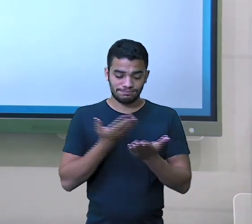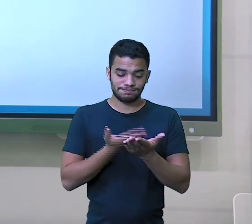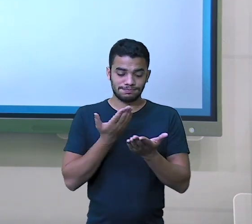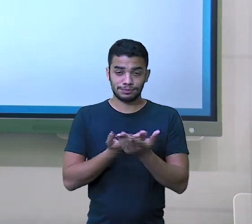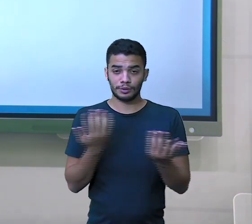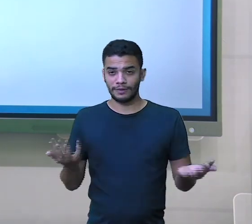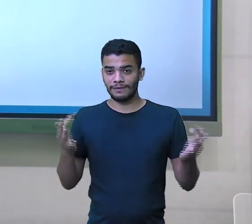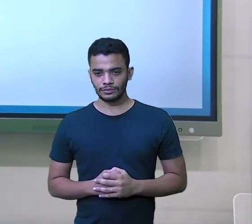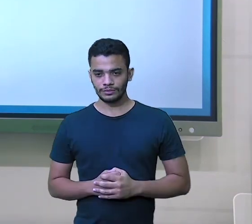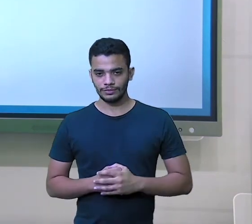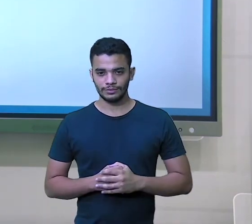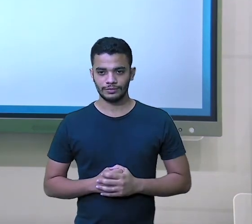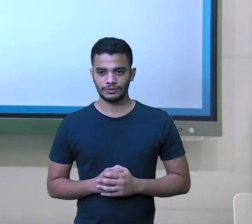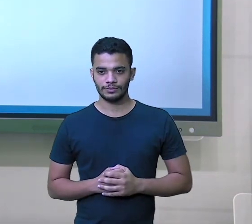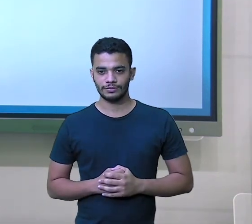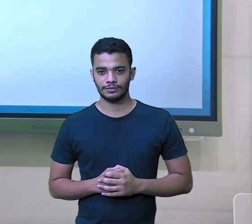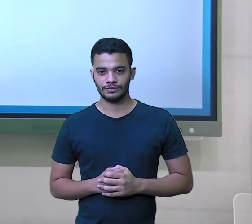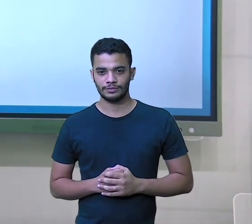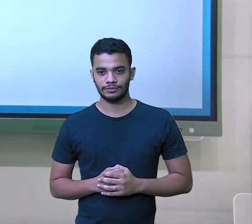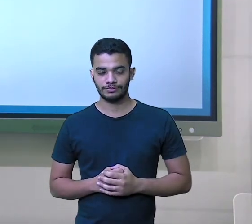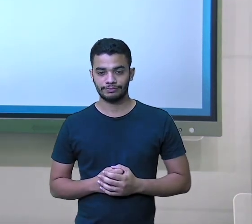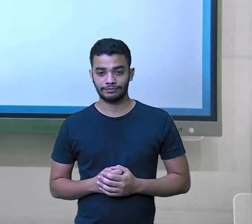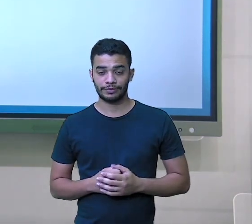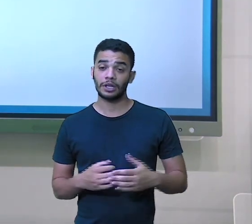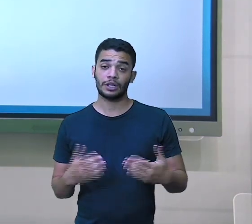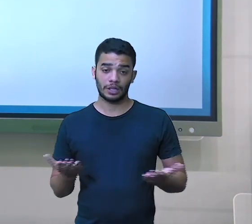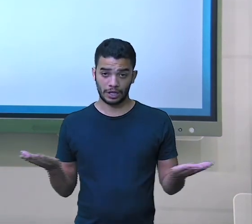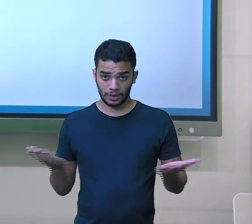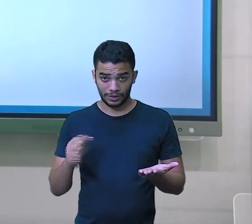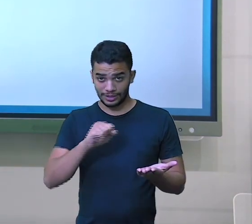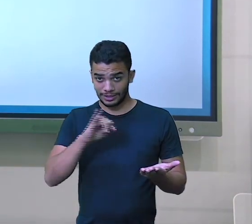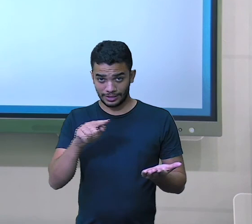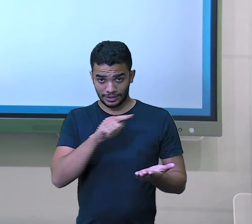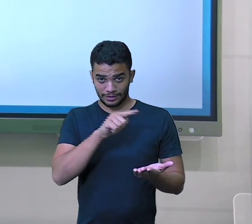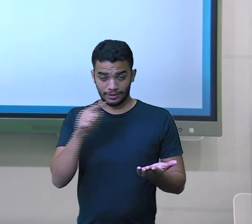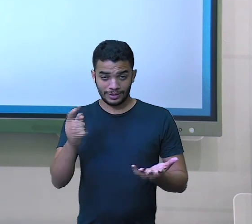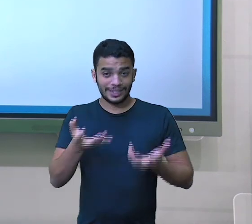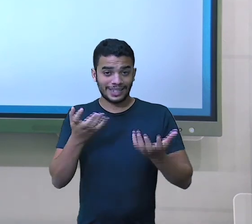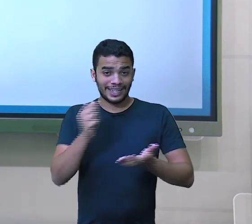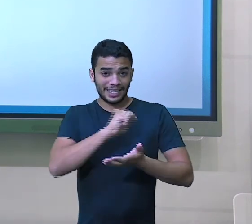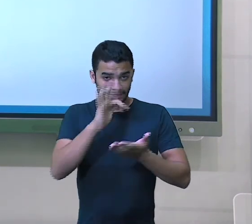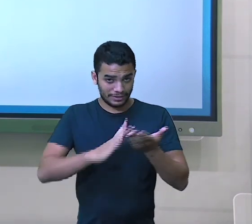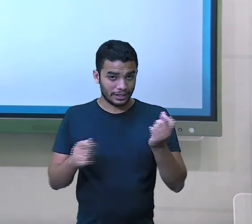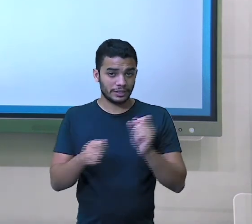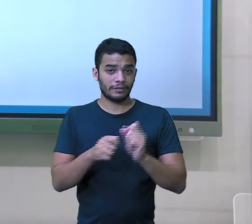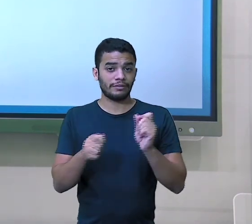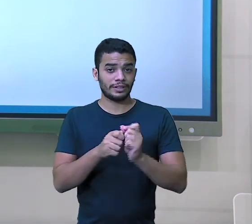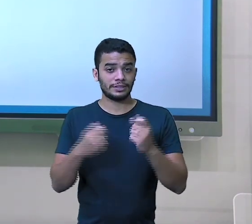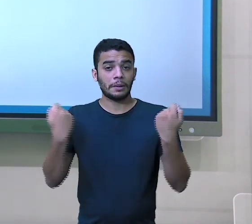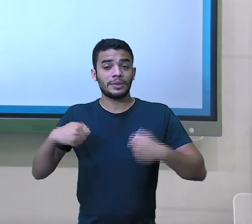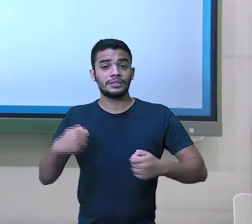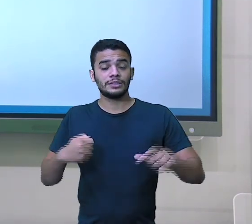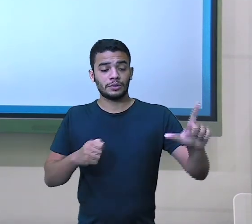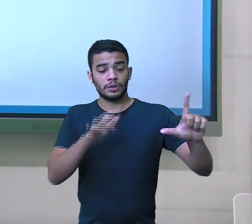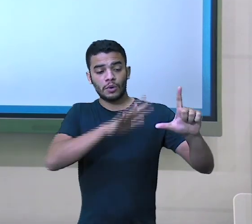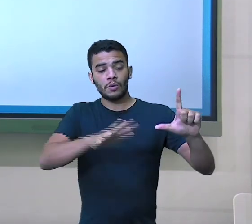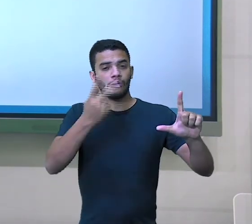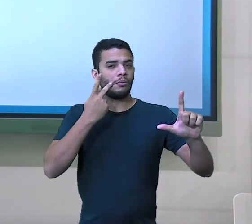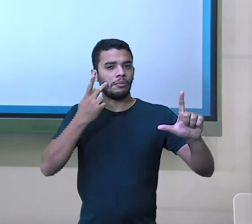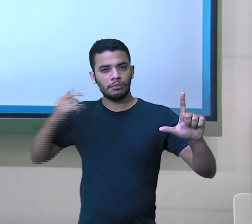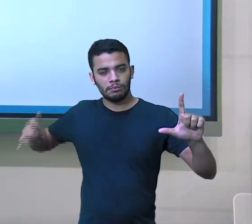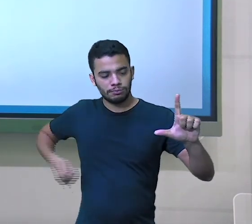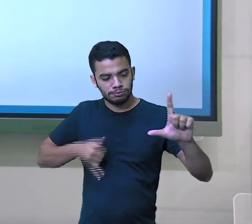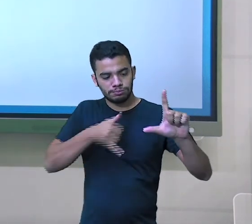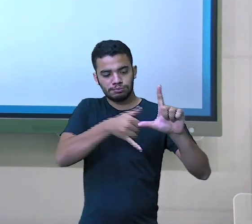vocês na próxima aula e para acessar nossas atividades na plataforma SMED GV, aponte a câmera do seu celular